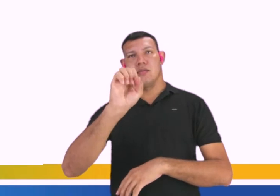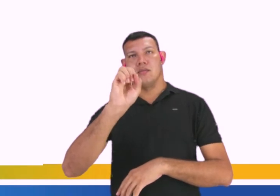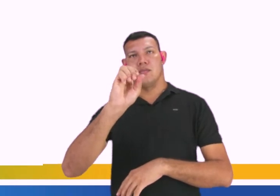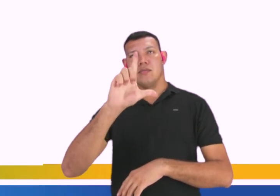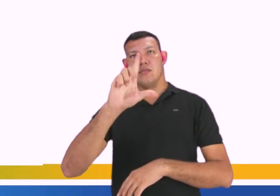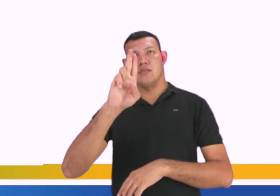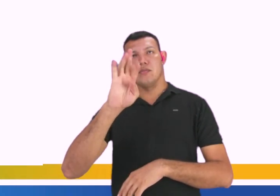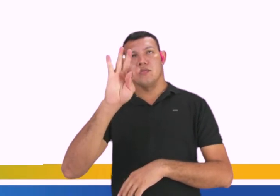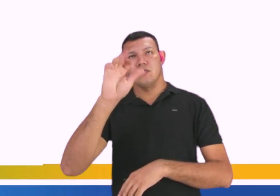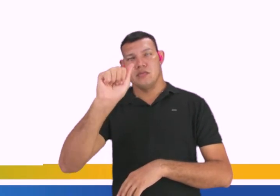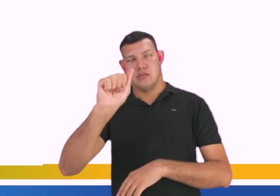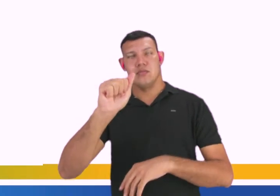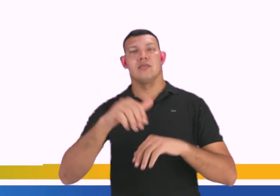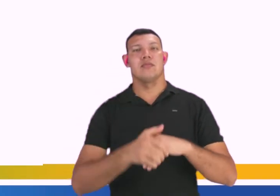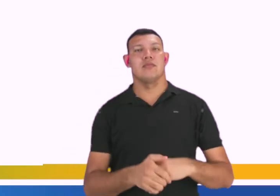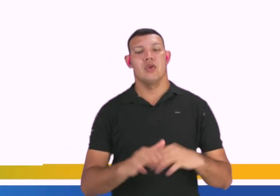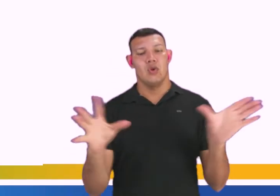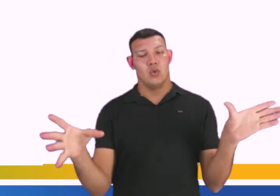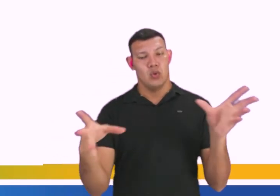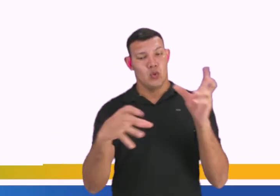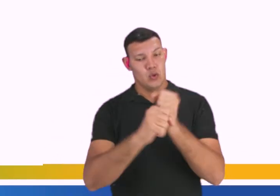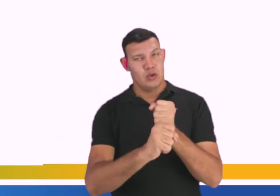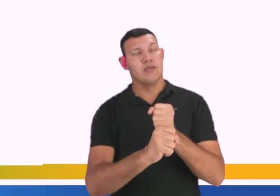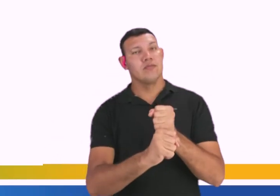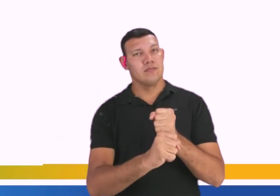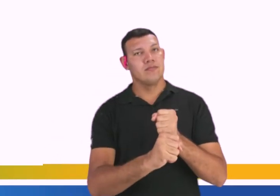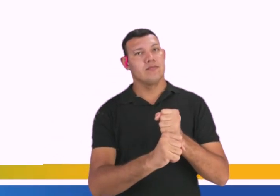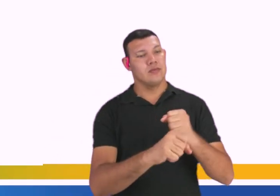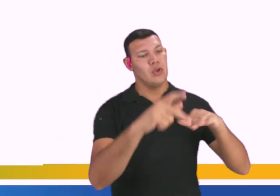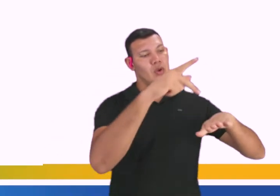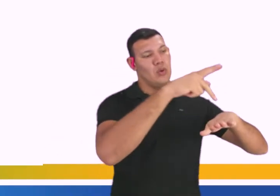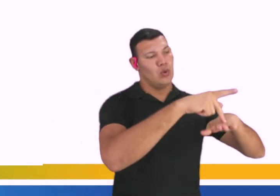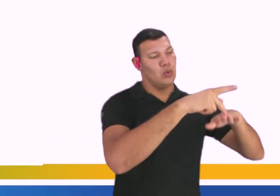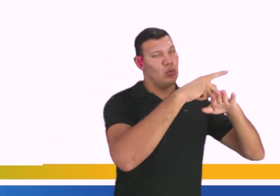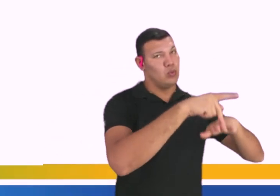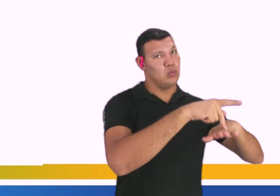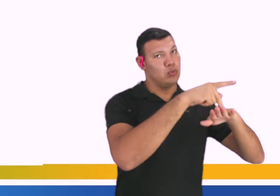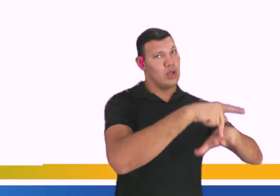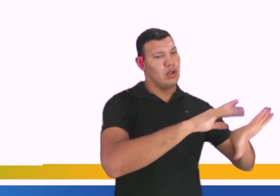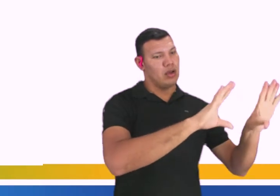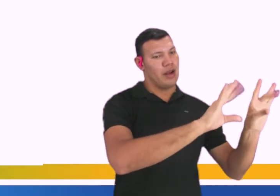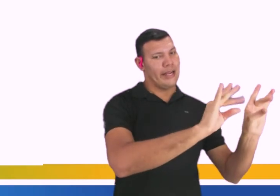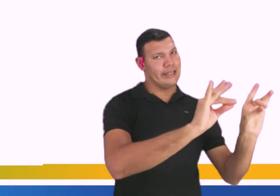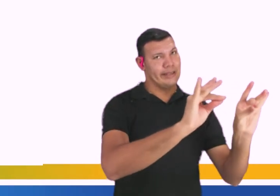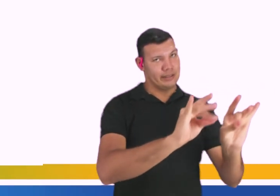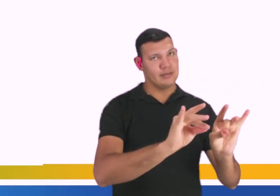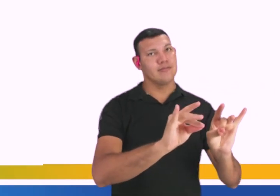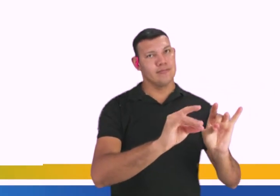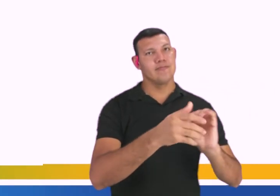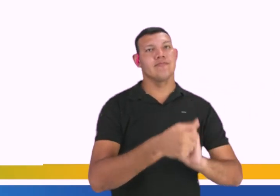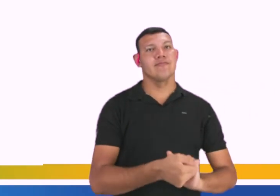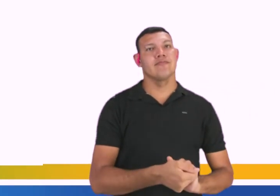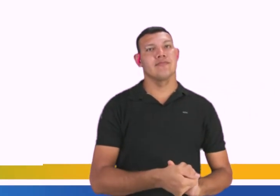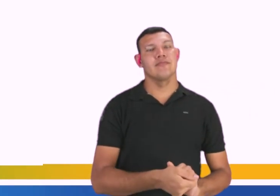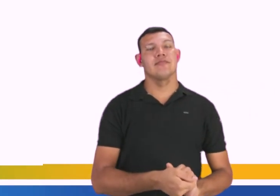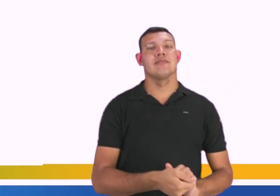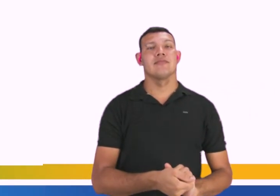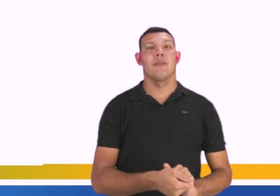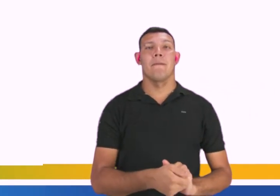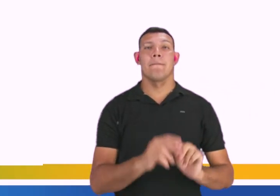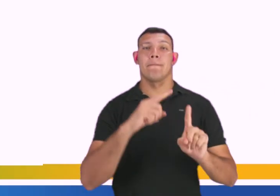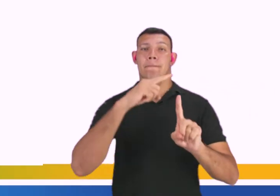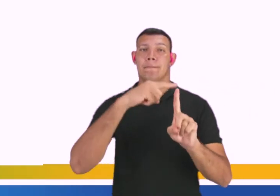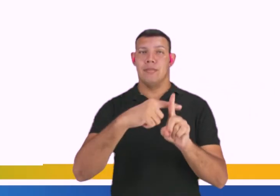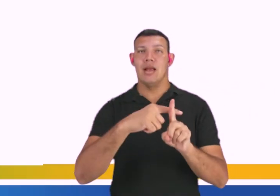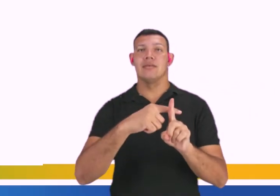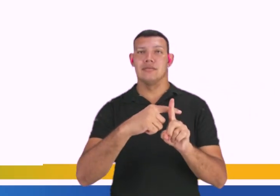pressão absoluta, será a soma da pressão hidrostática. Lembrando, a hidrostática, ela é dada por dgH. Então, já tem essa parte.